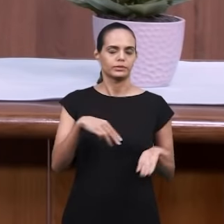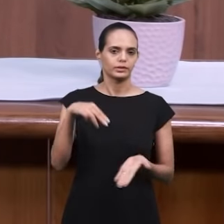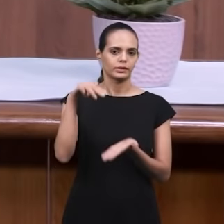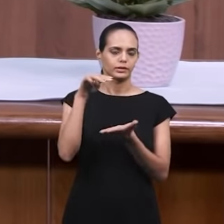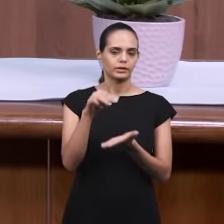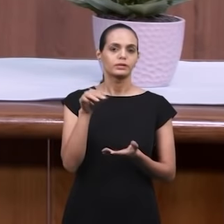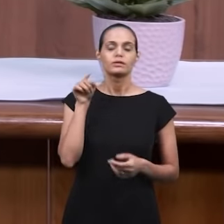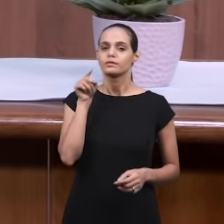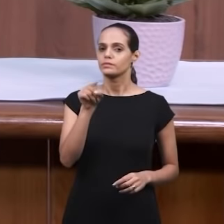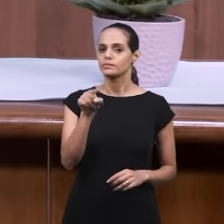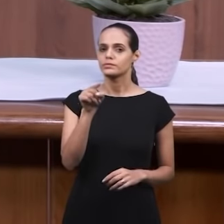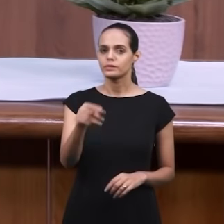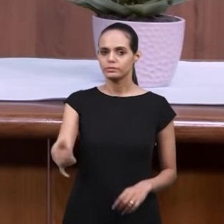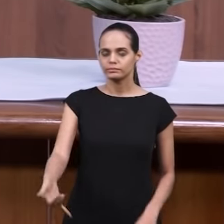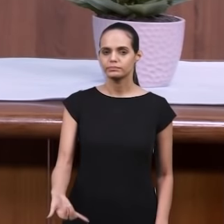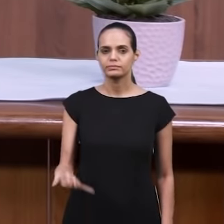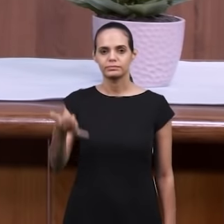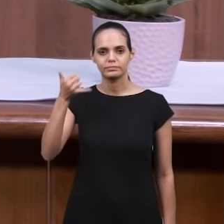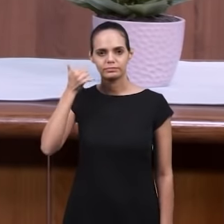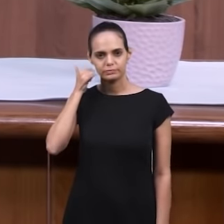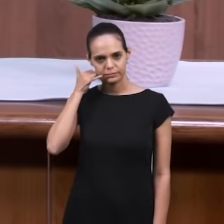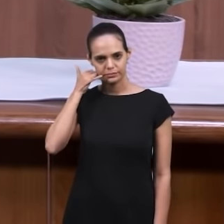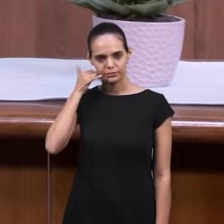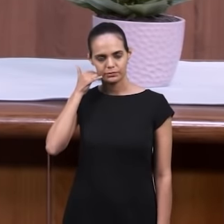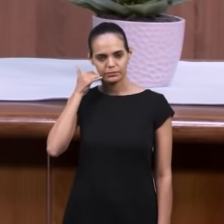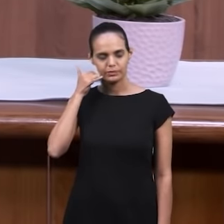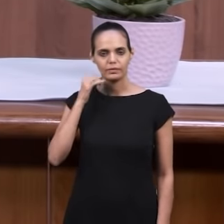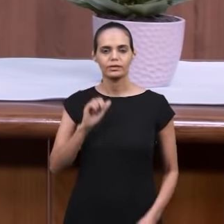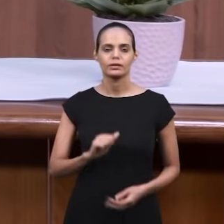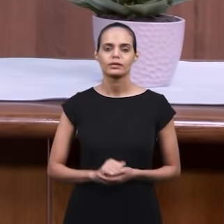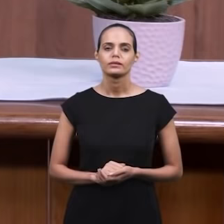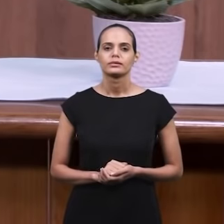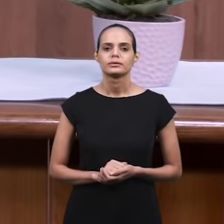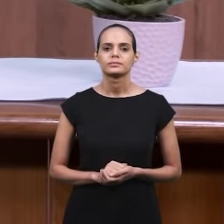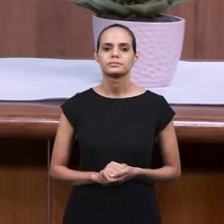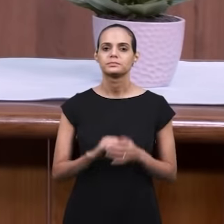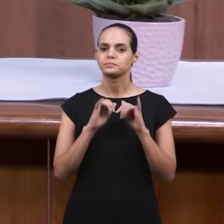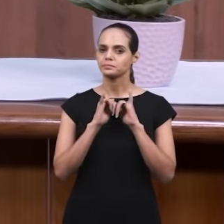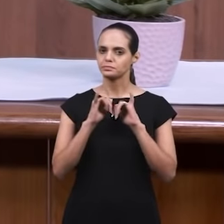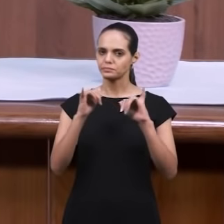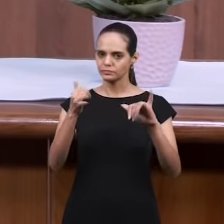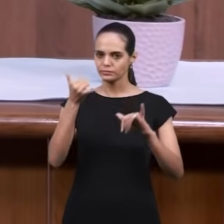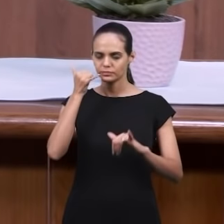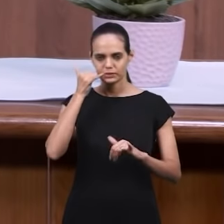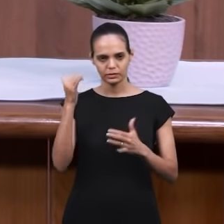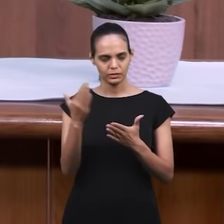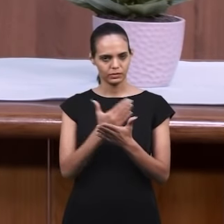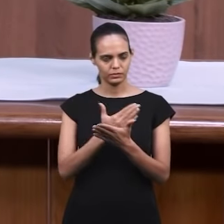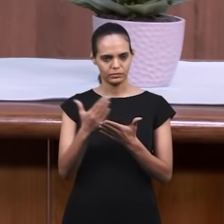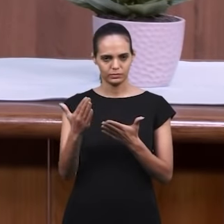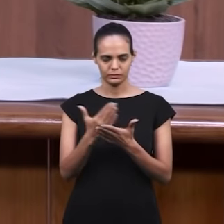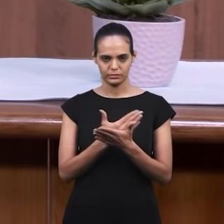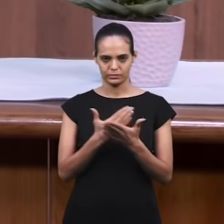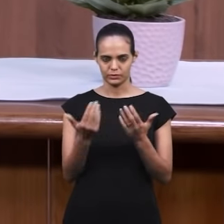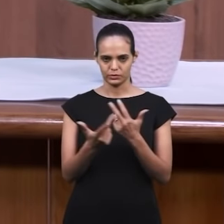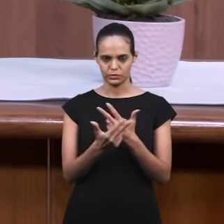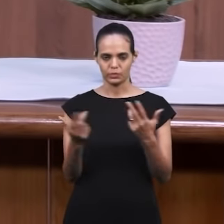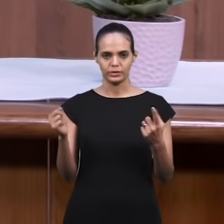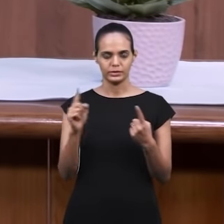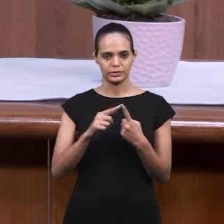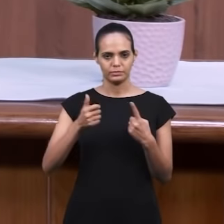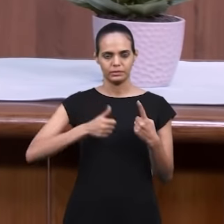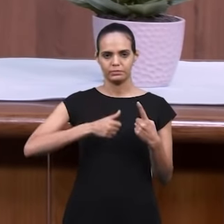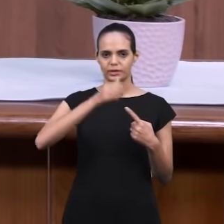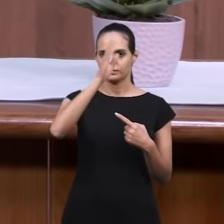então ligar para nós. Eu quero te dizer algumas coisas em relação a esta ligação. Primeiro, ela é gratuita. Você não vai pagar nada por